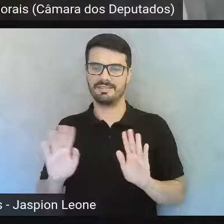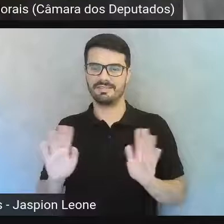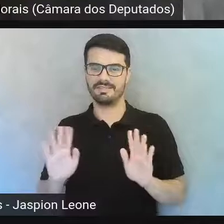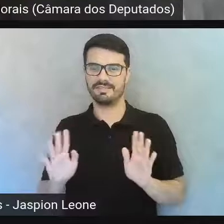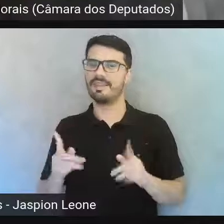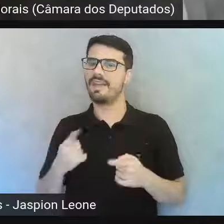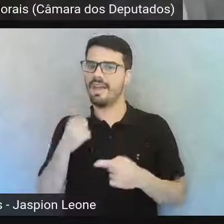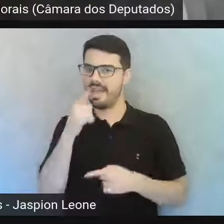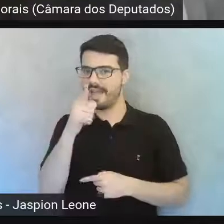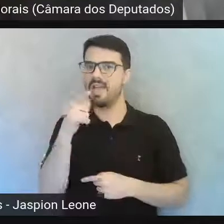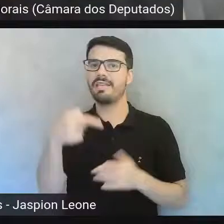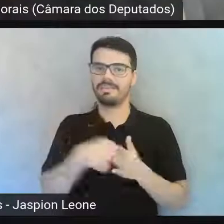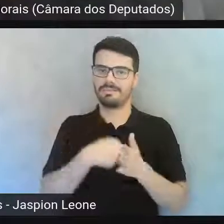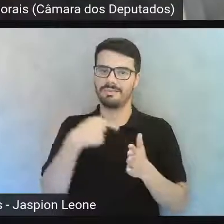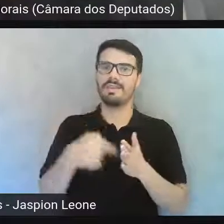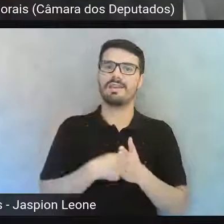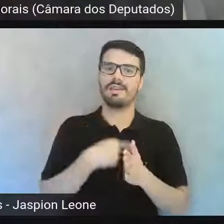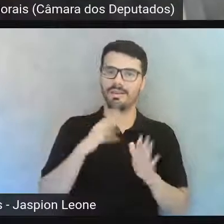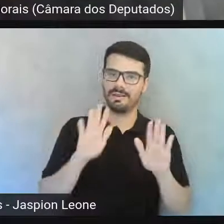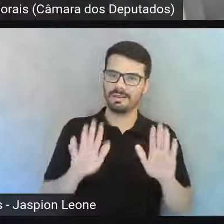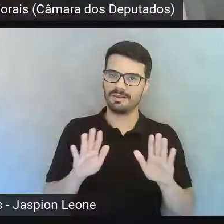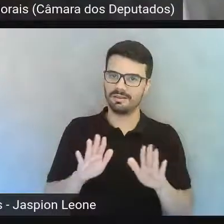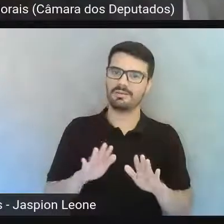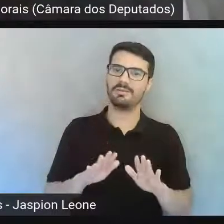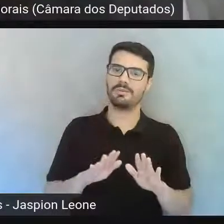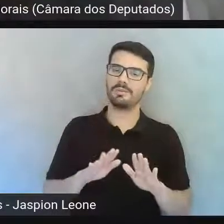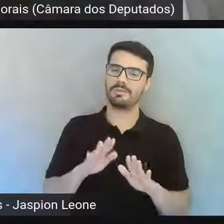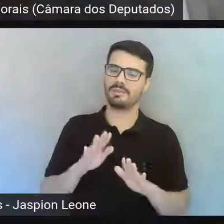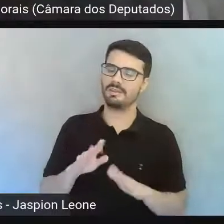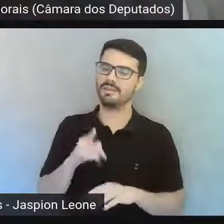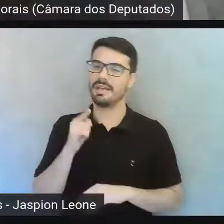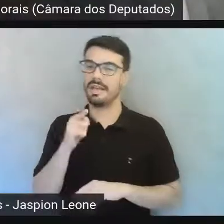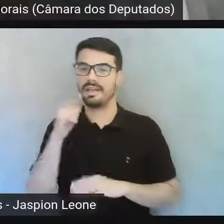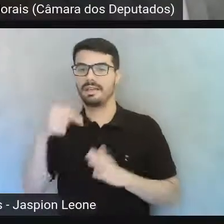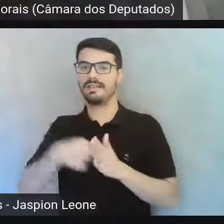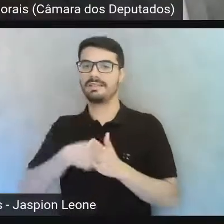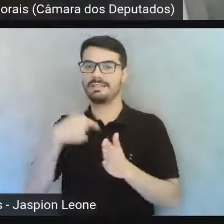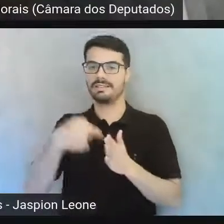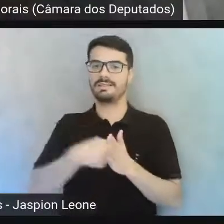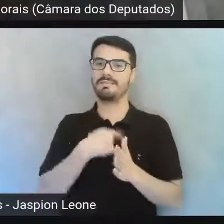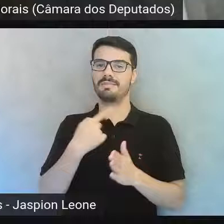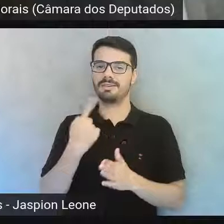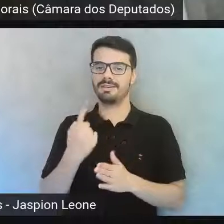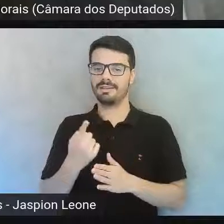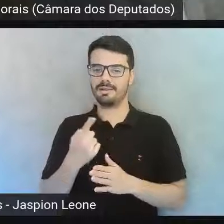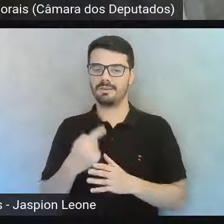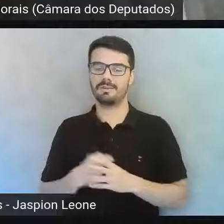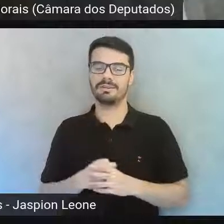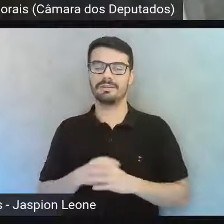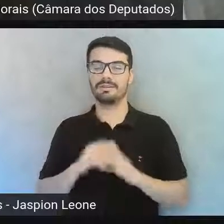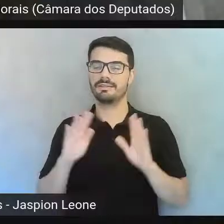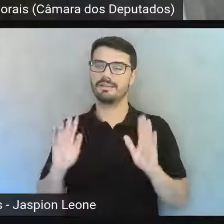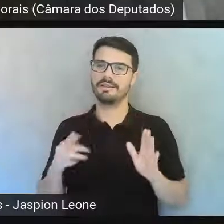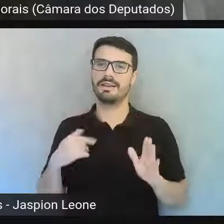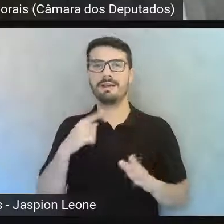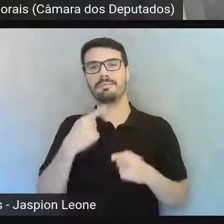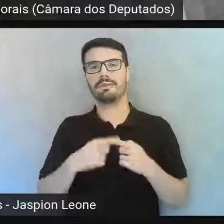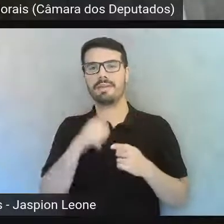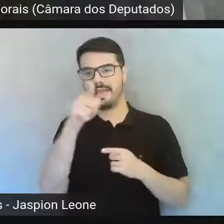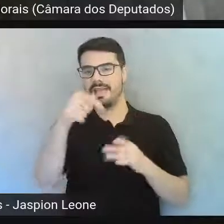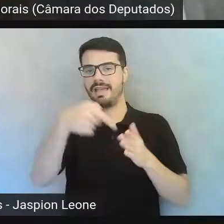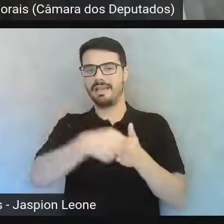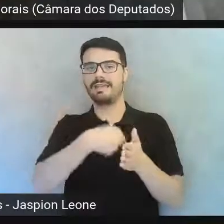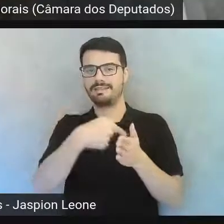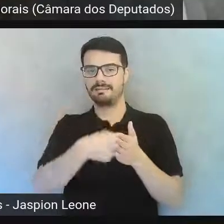essa pergunta aí, ela é a pergunta de $1 milhão. Eu acho que